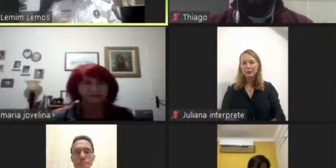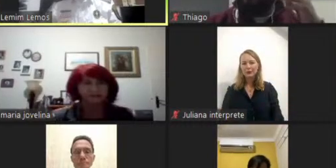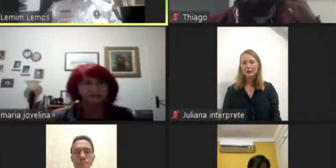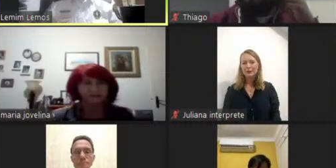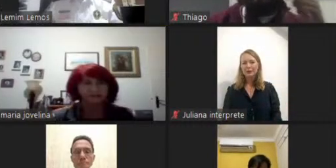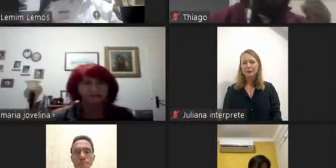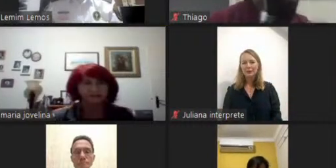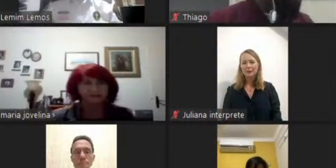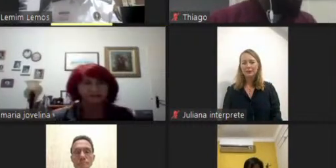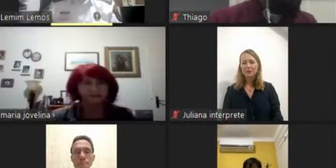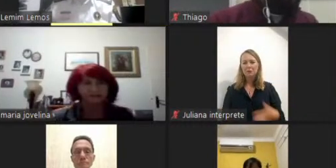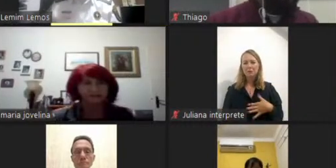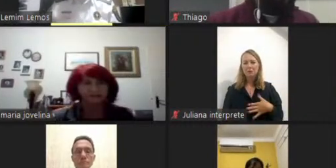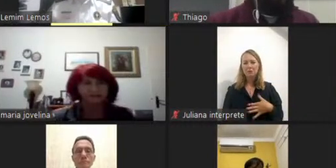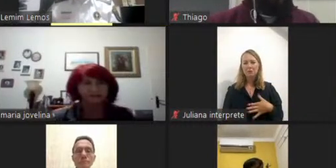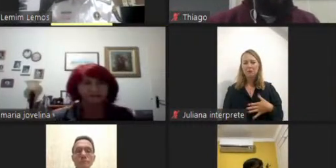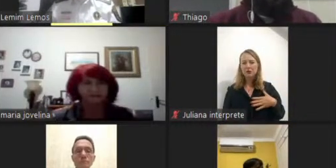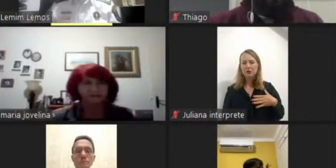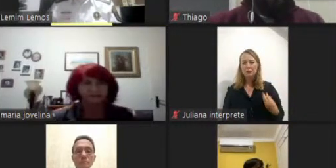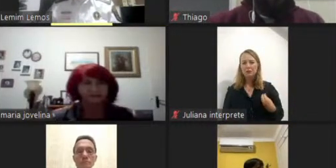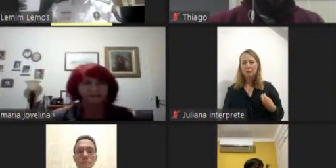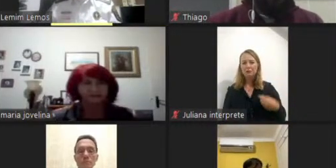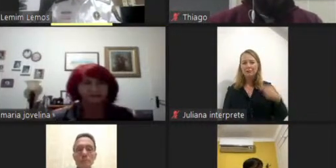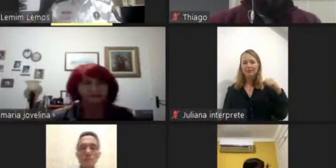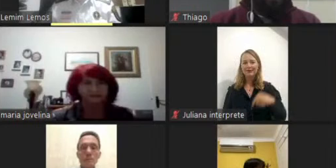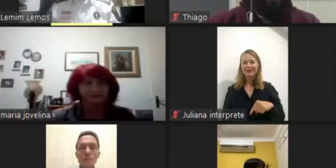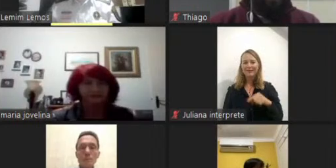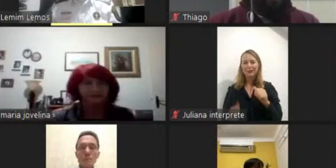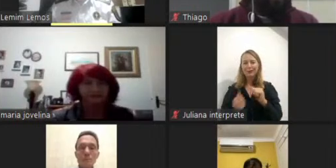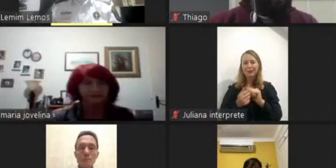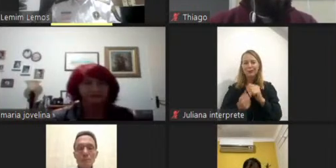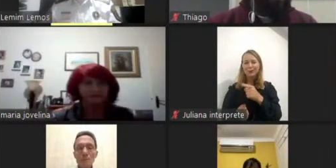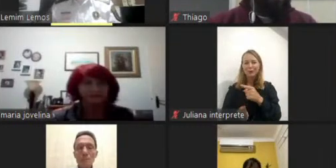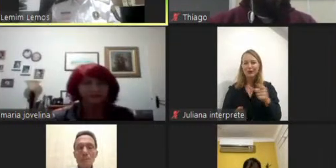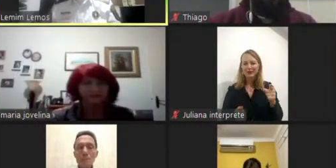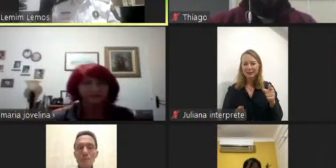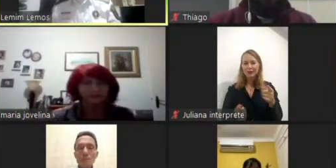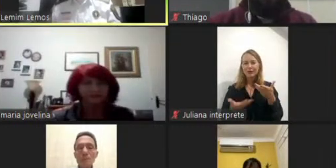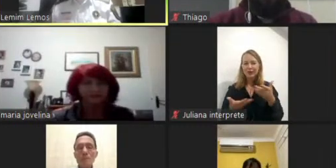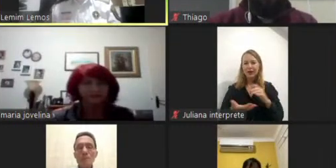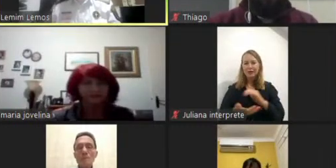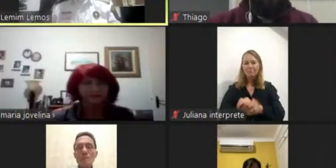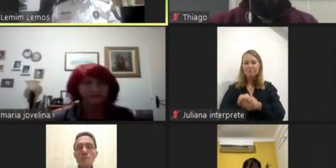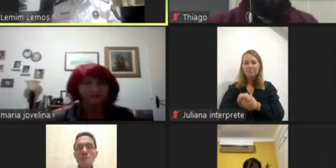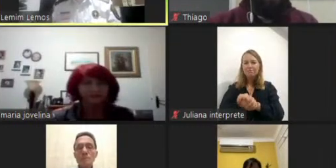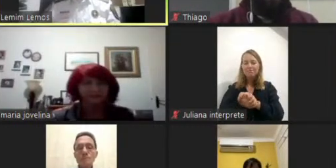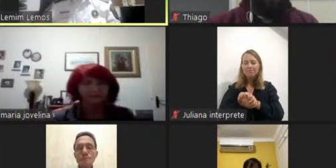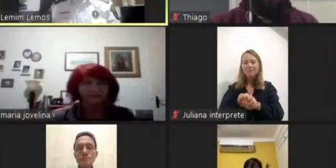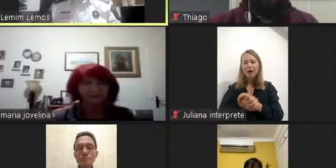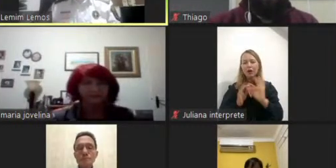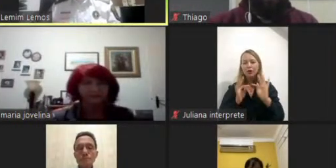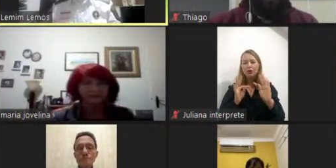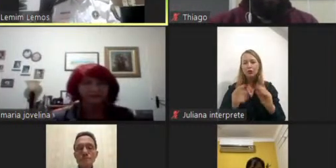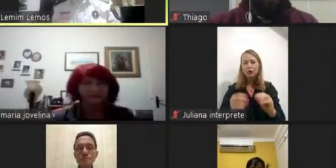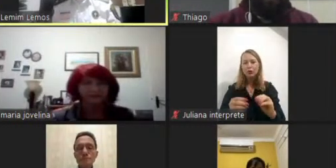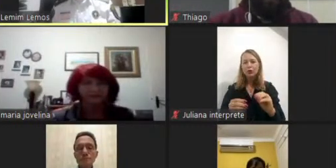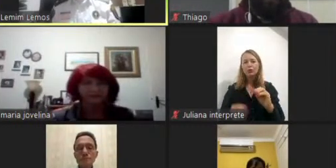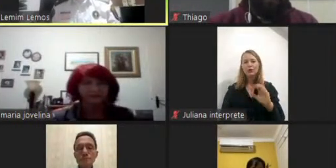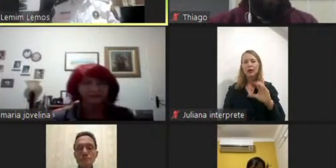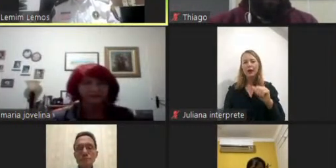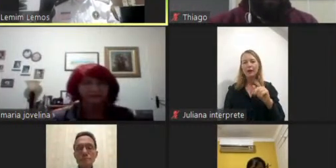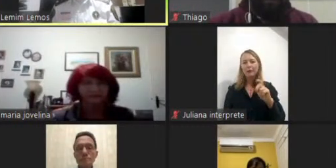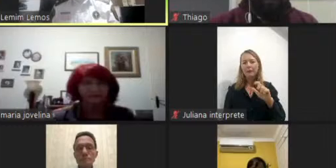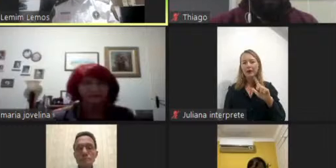noite. Prazer estar com vocês. Quero saudar a todos os capelães de todas as situações.